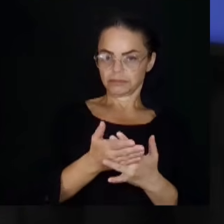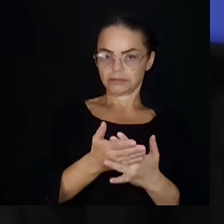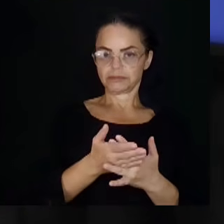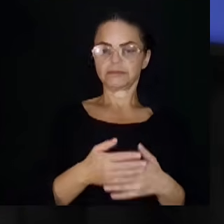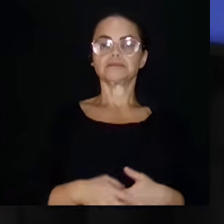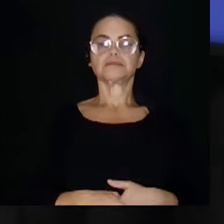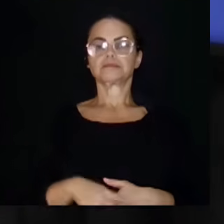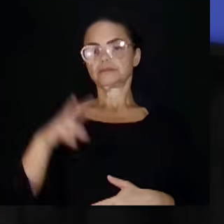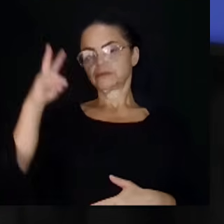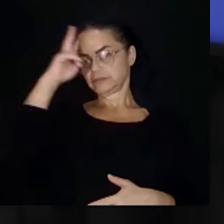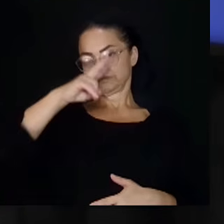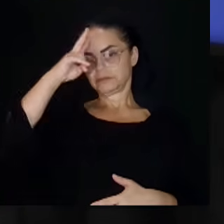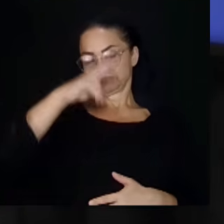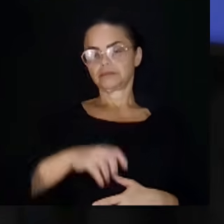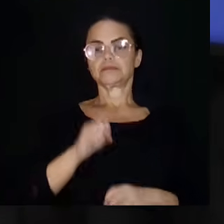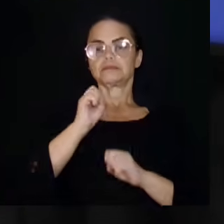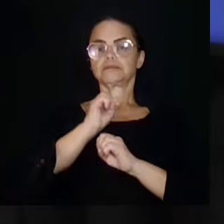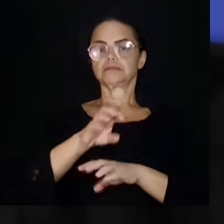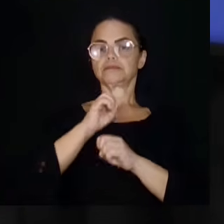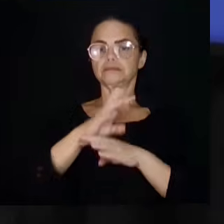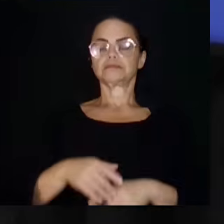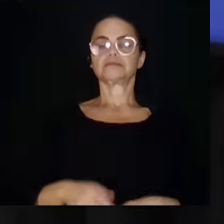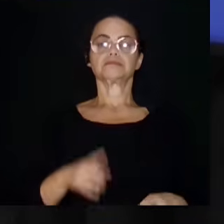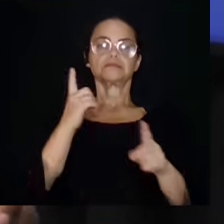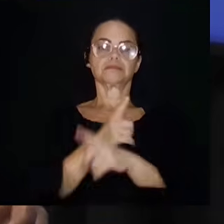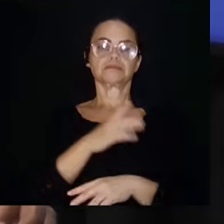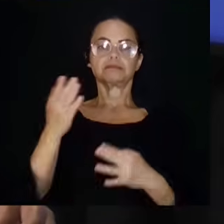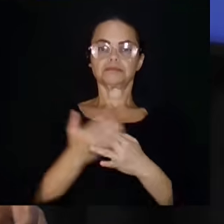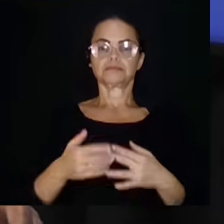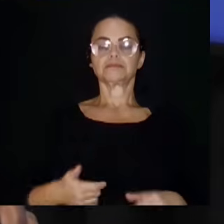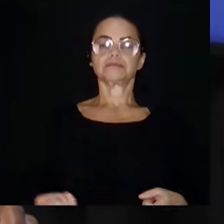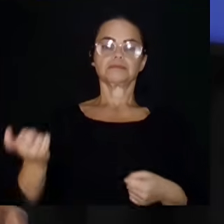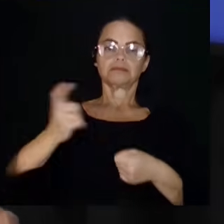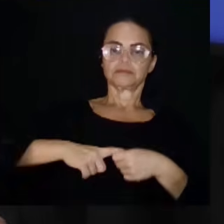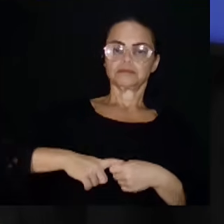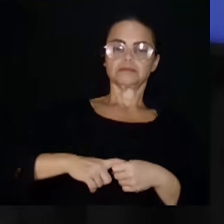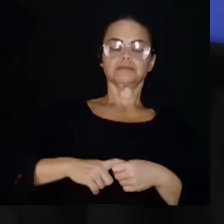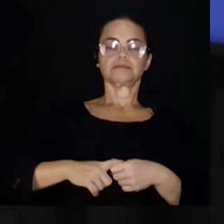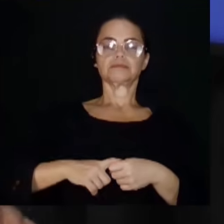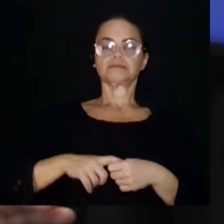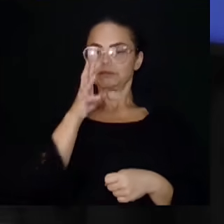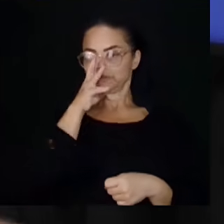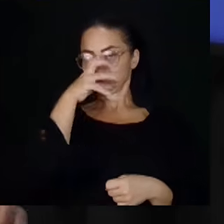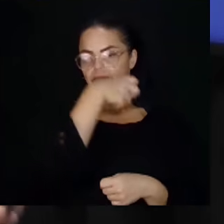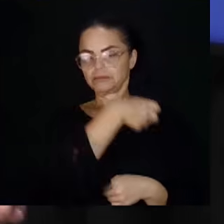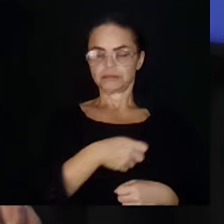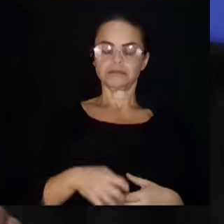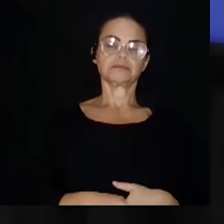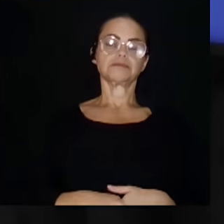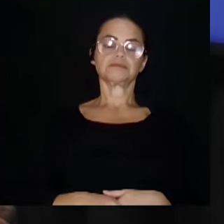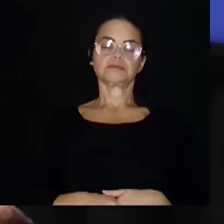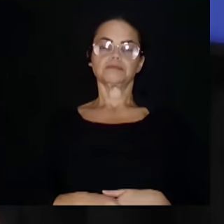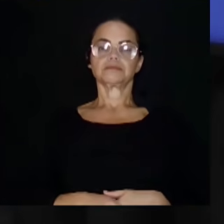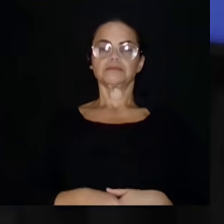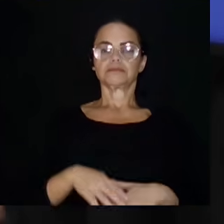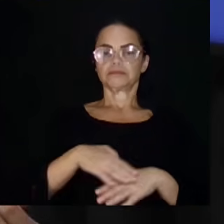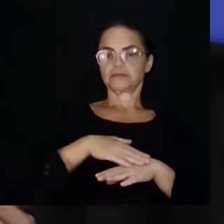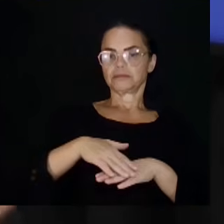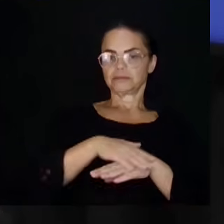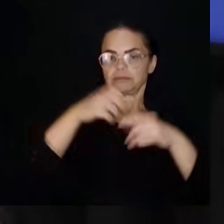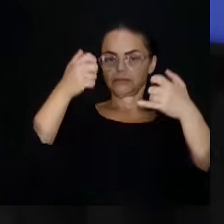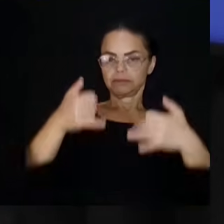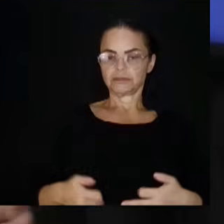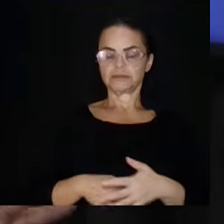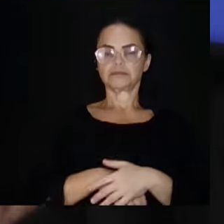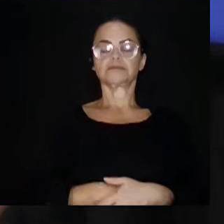a educação é cheia de encontros, pausas, retomadas, resistências, né? Você me contou, né, que você tentou